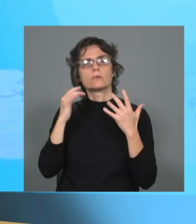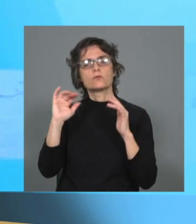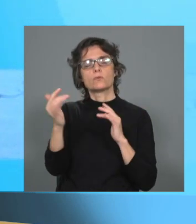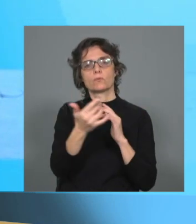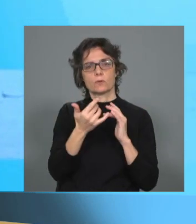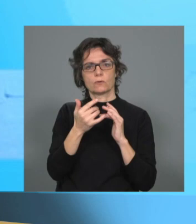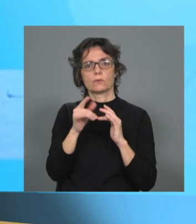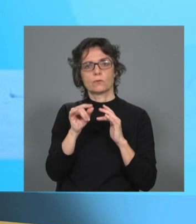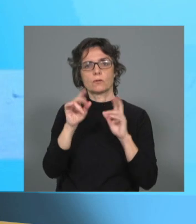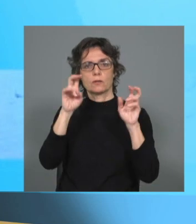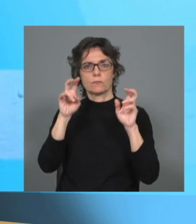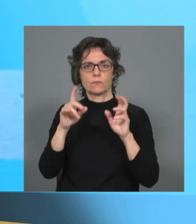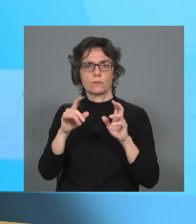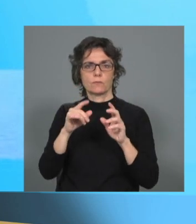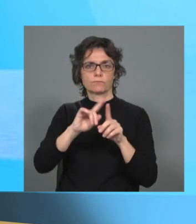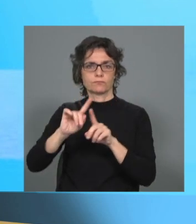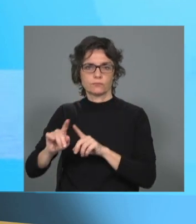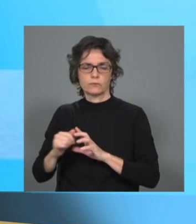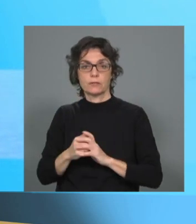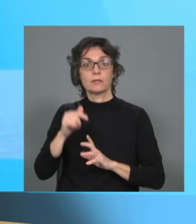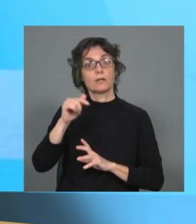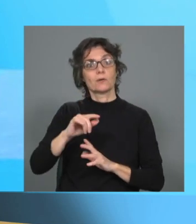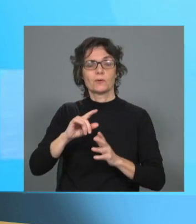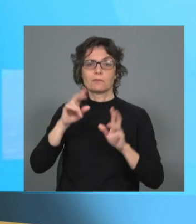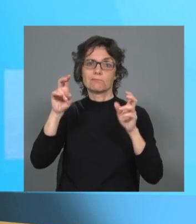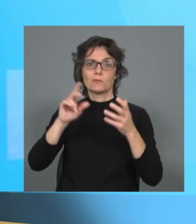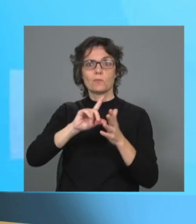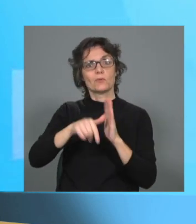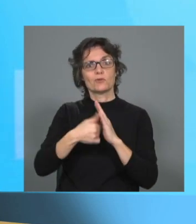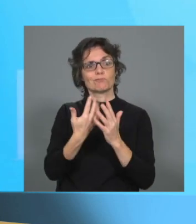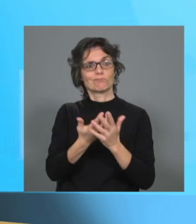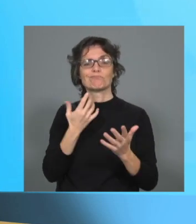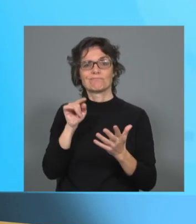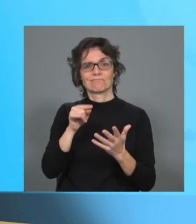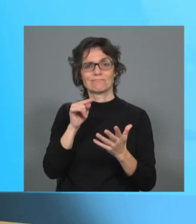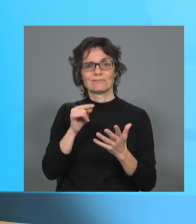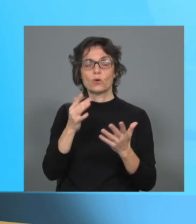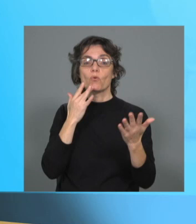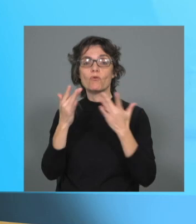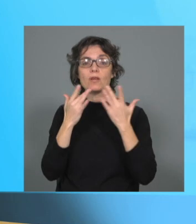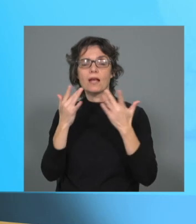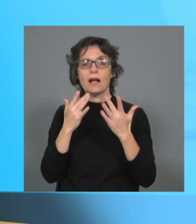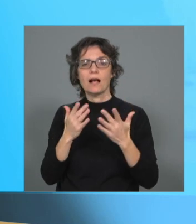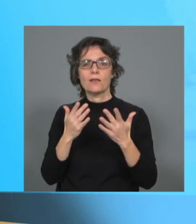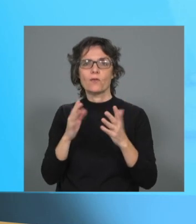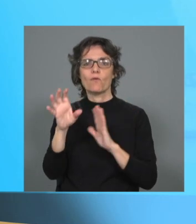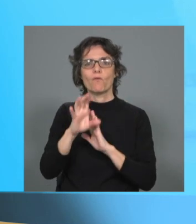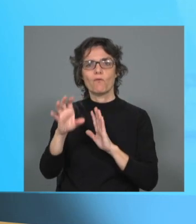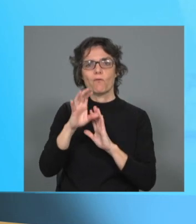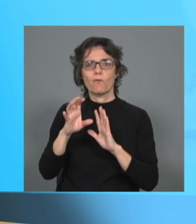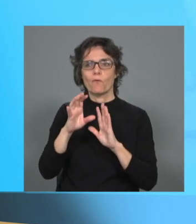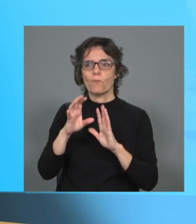religiosa. Agora, um projeto bem original, o teatro como via para criar laços, construir